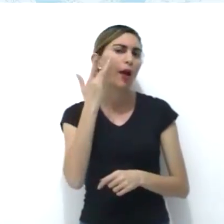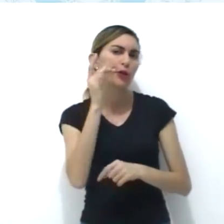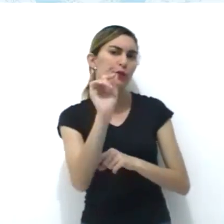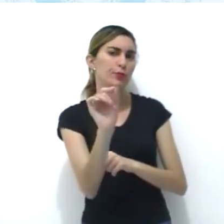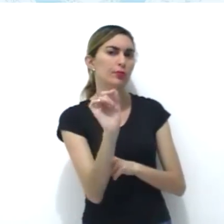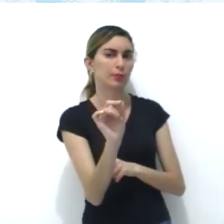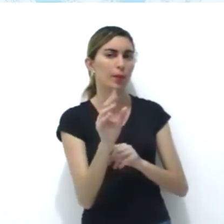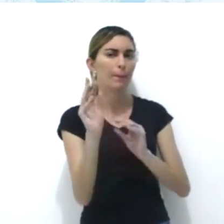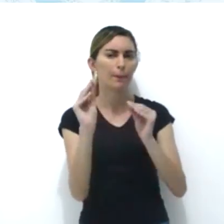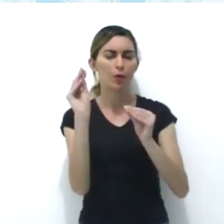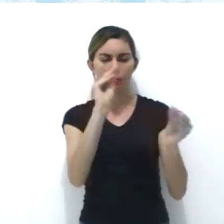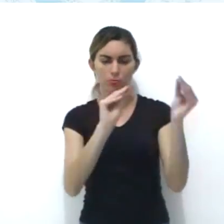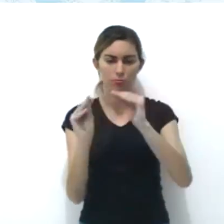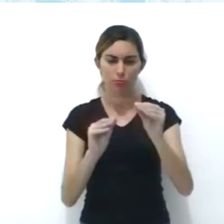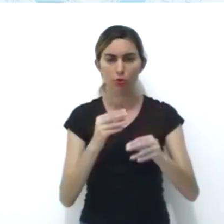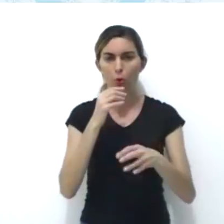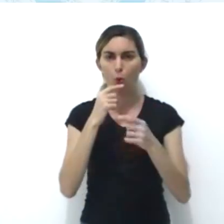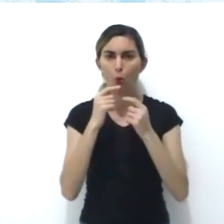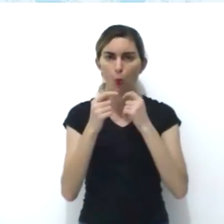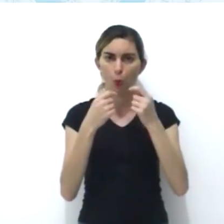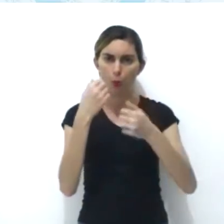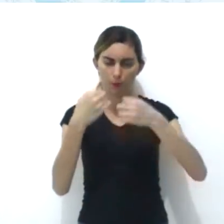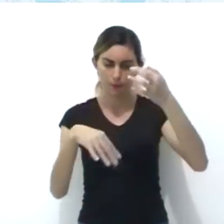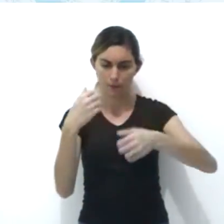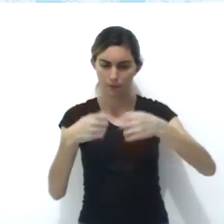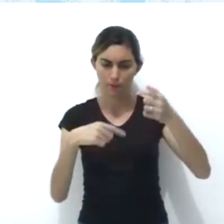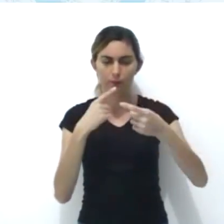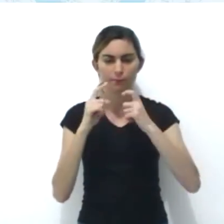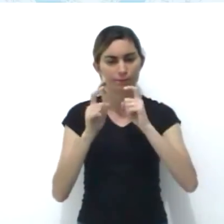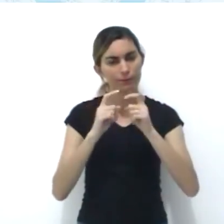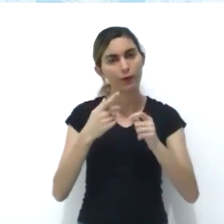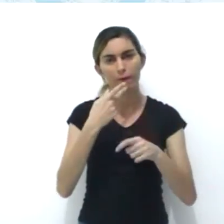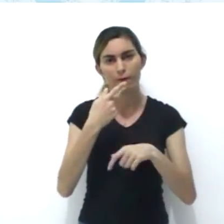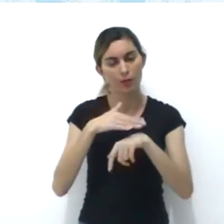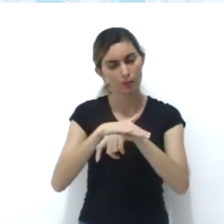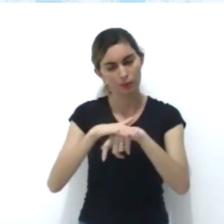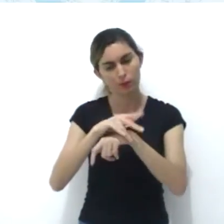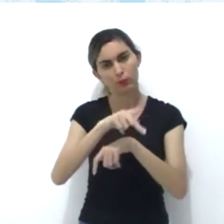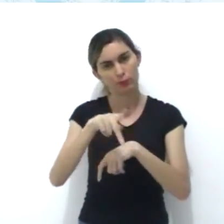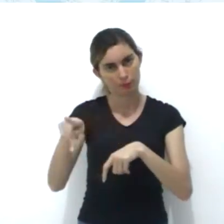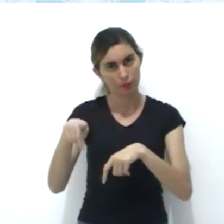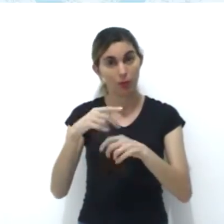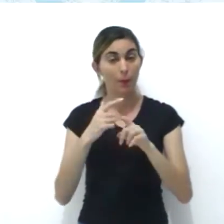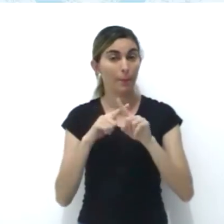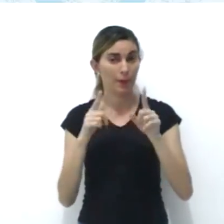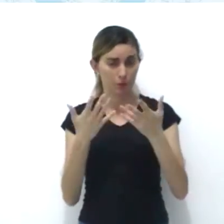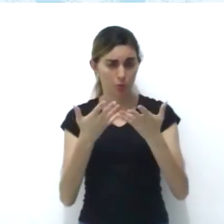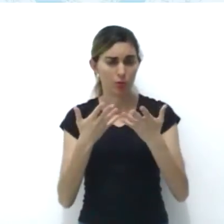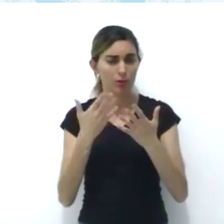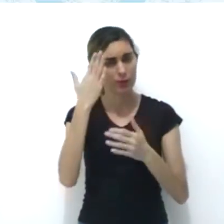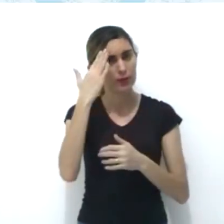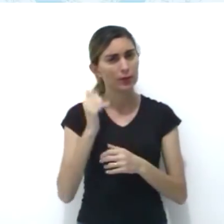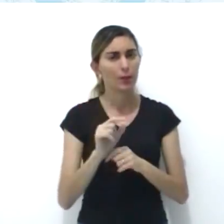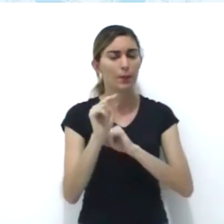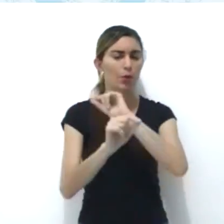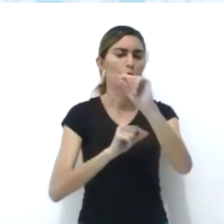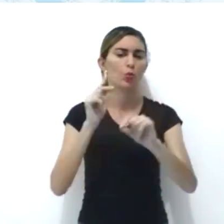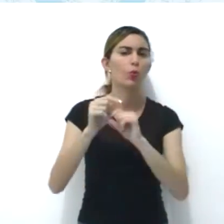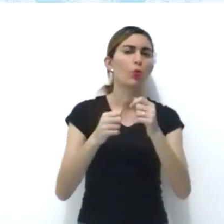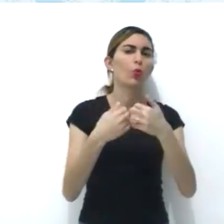impressões. E aí vocês podem postar aqui nos comentários, falem com seus professores, mas eu queria muito